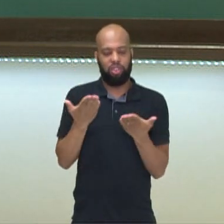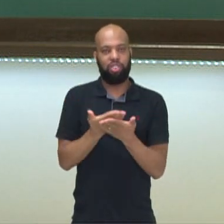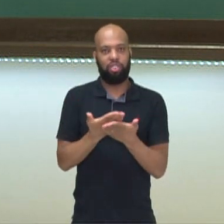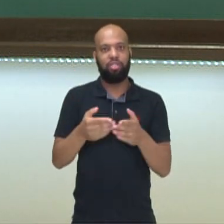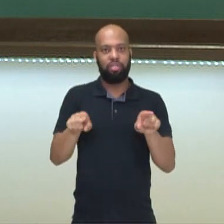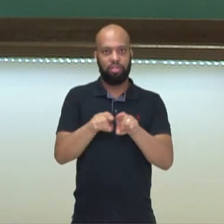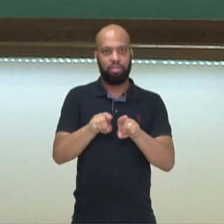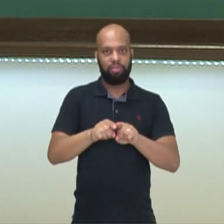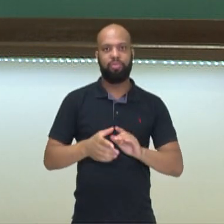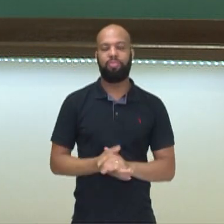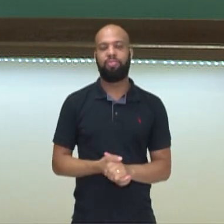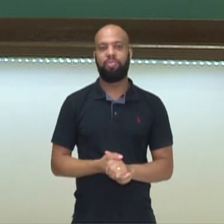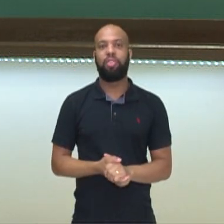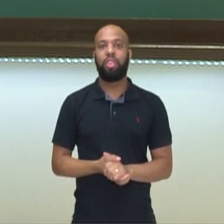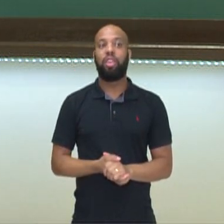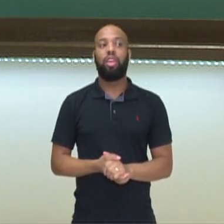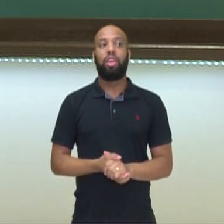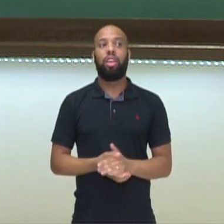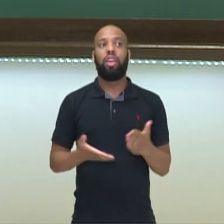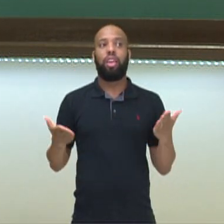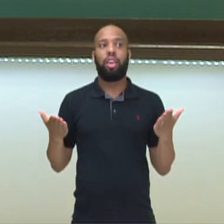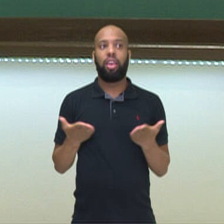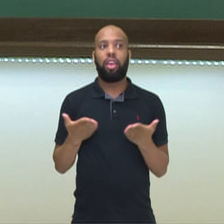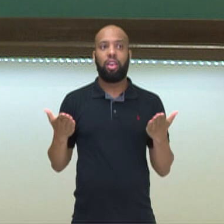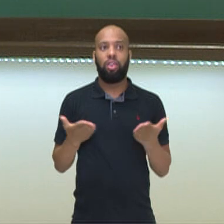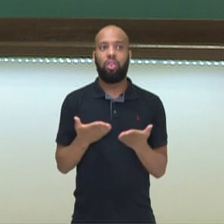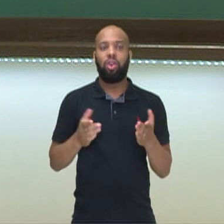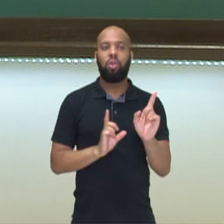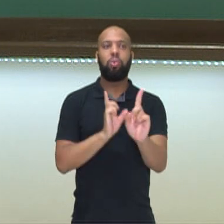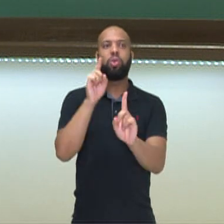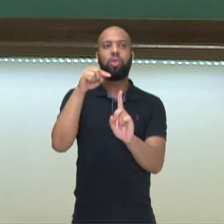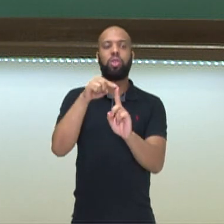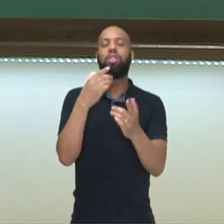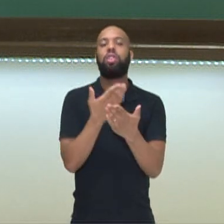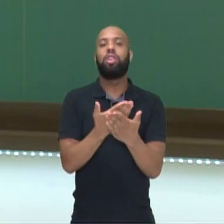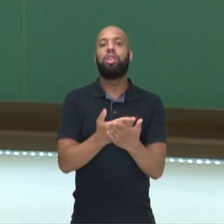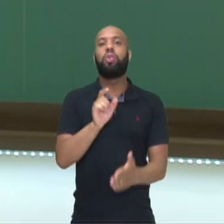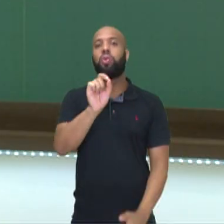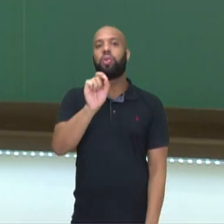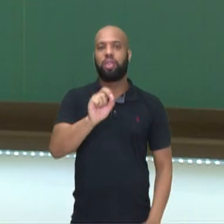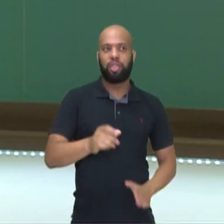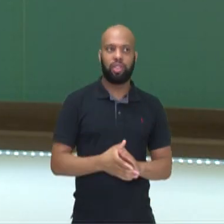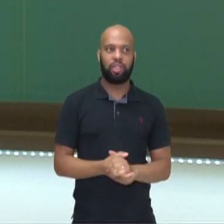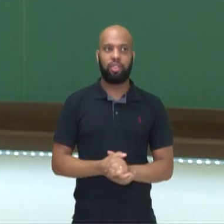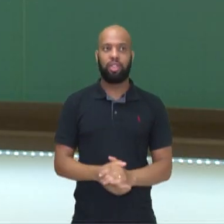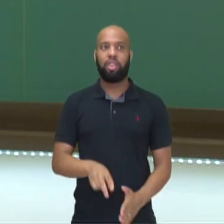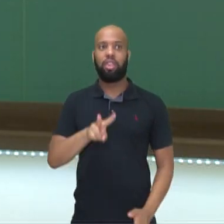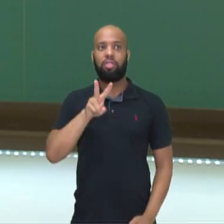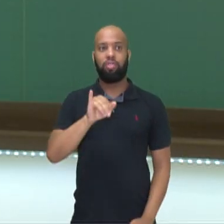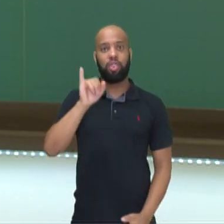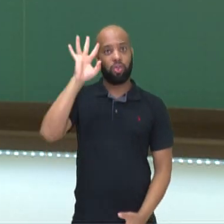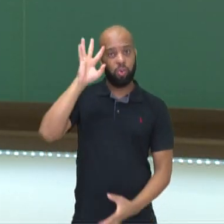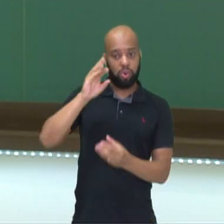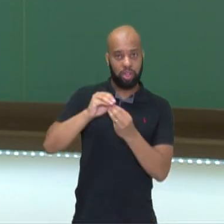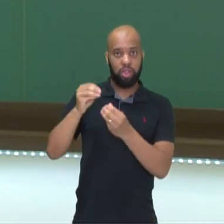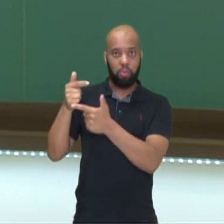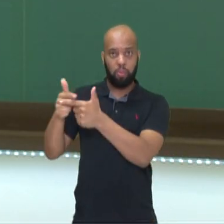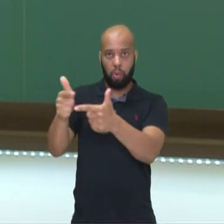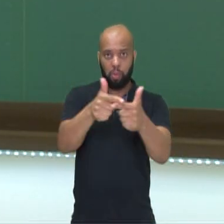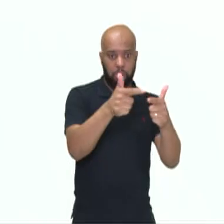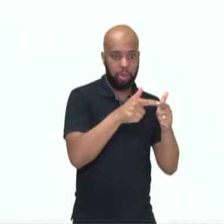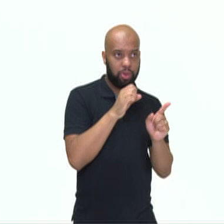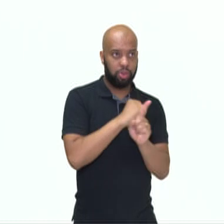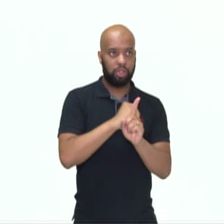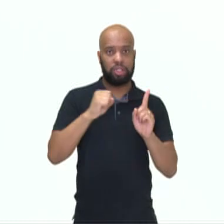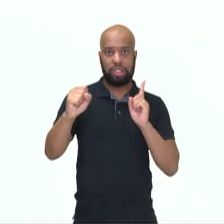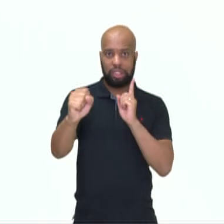também. Certo? Então vamos aos nossos objetivos. Compreender os problemas